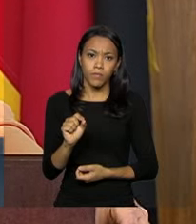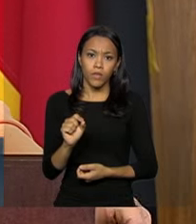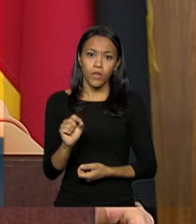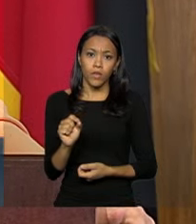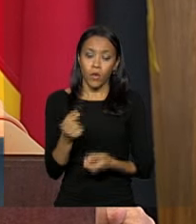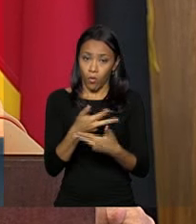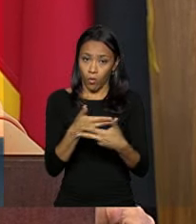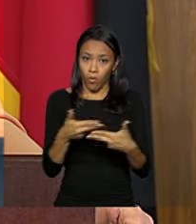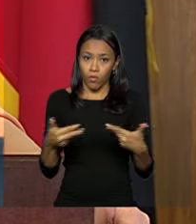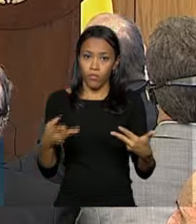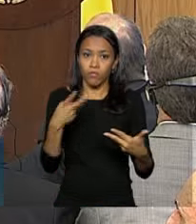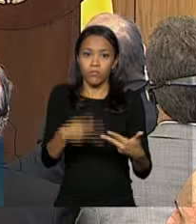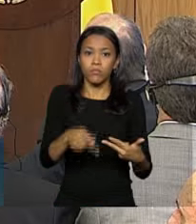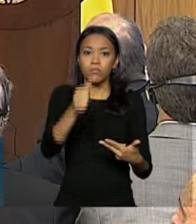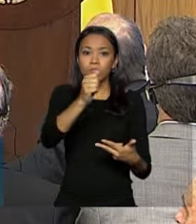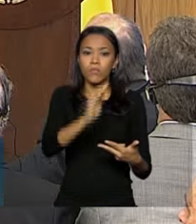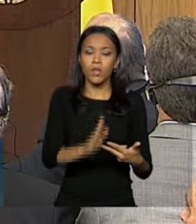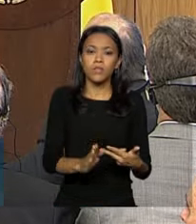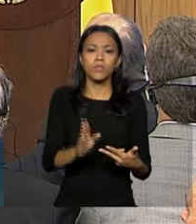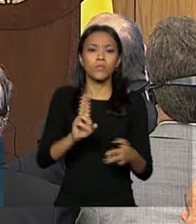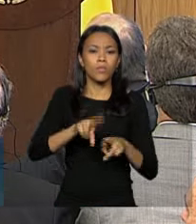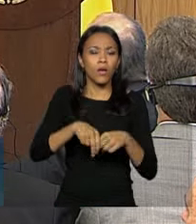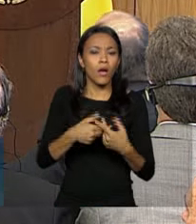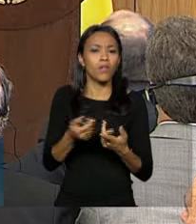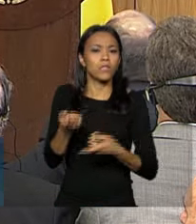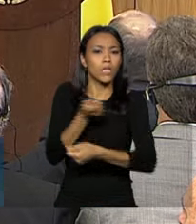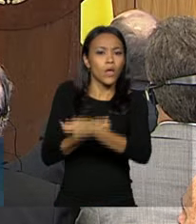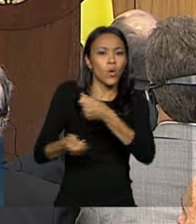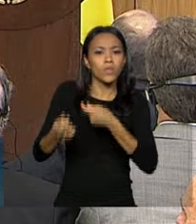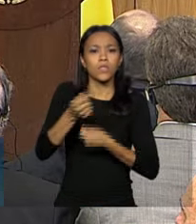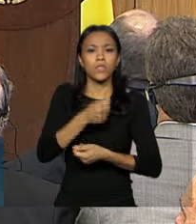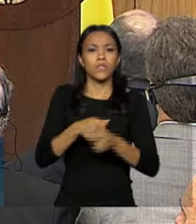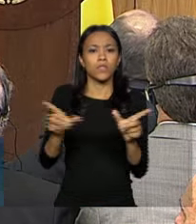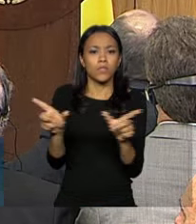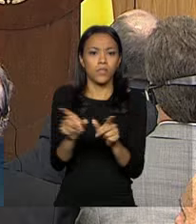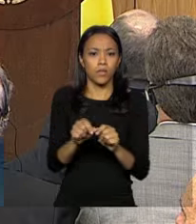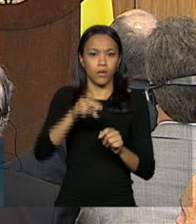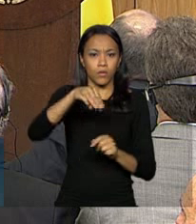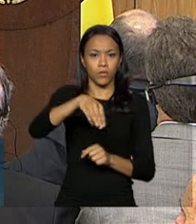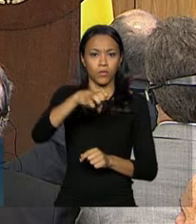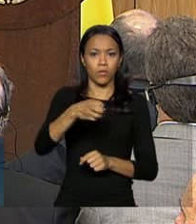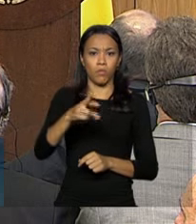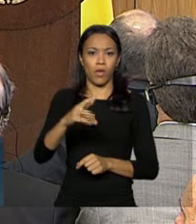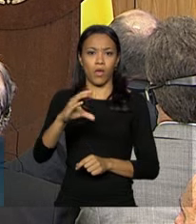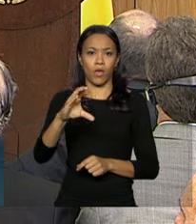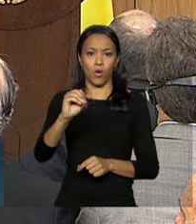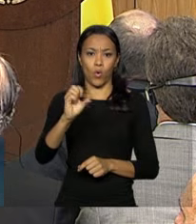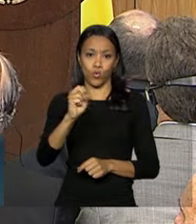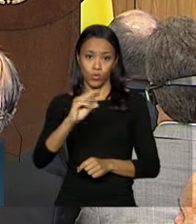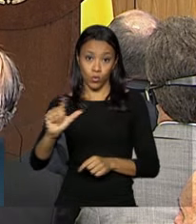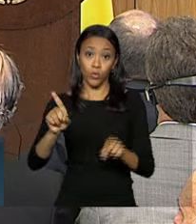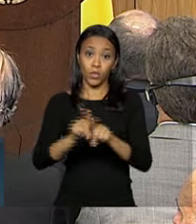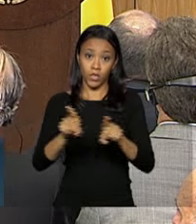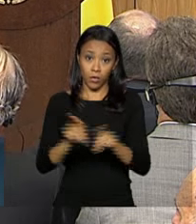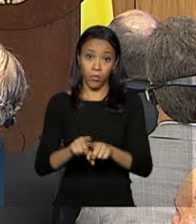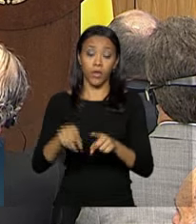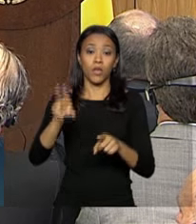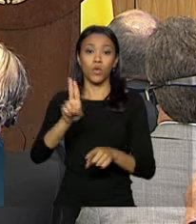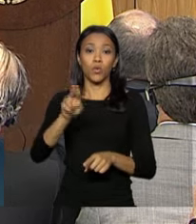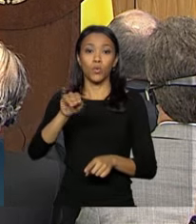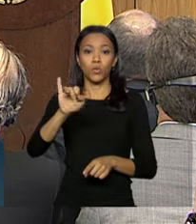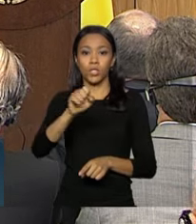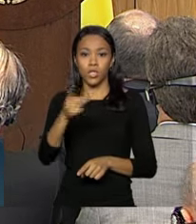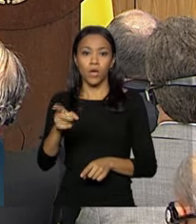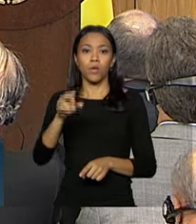Brasil em relação às negociações entre Mercosul e a União Europeia. Nós sabemos que o grupo Mercosul é um